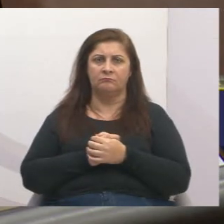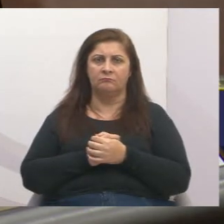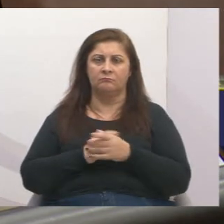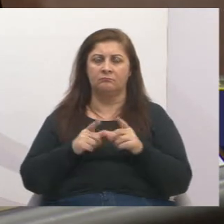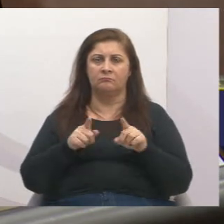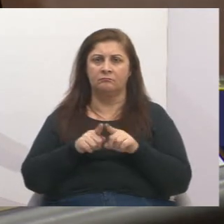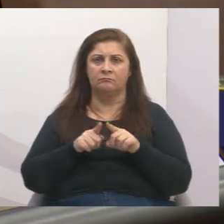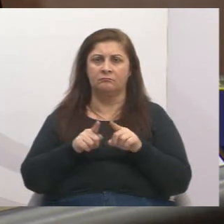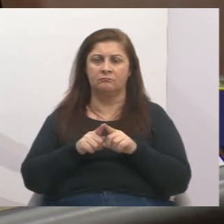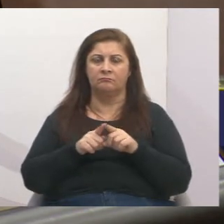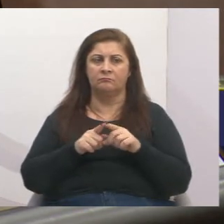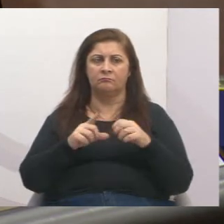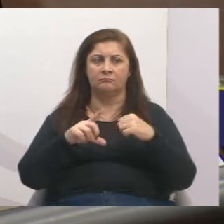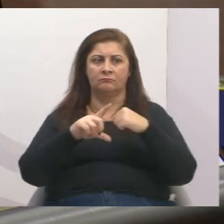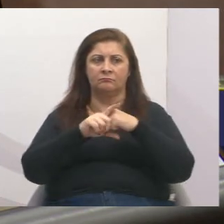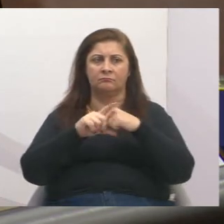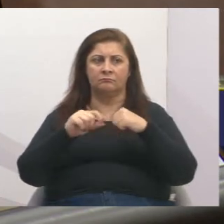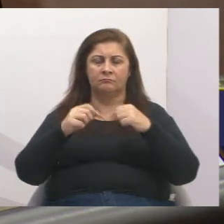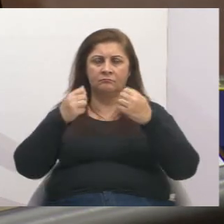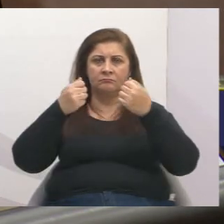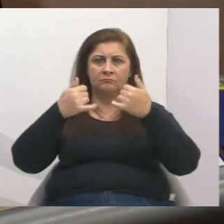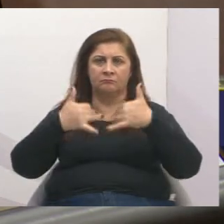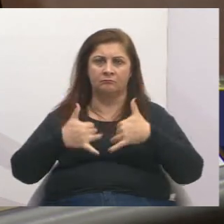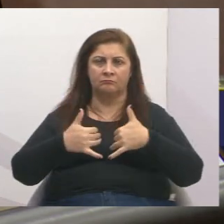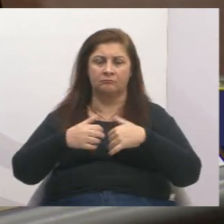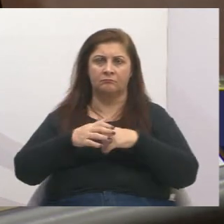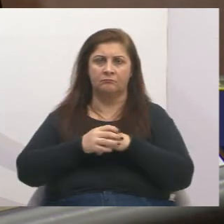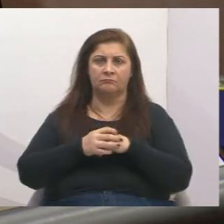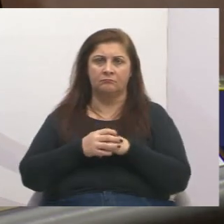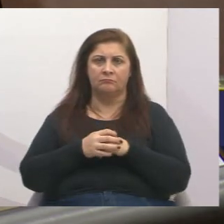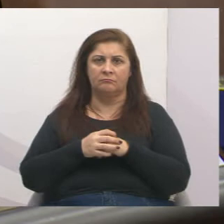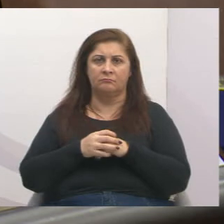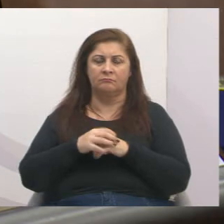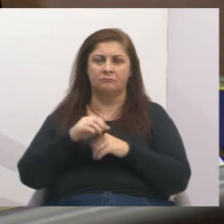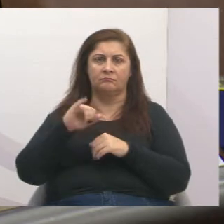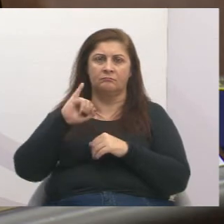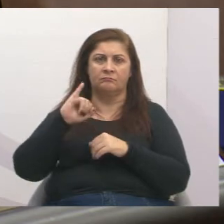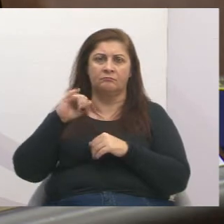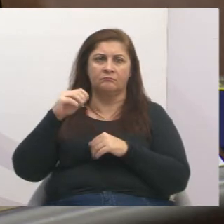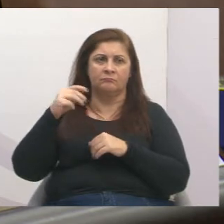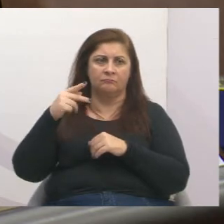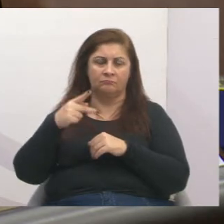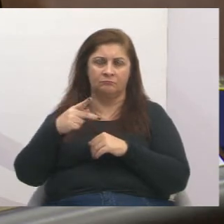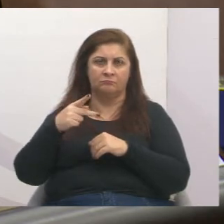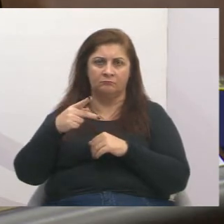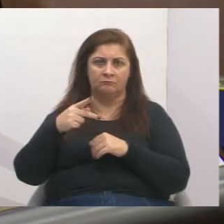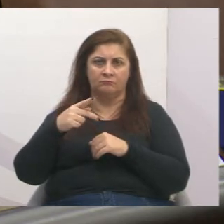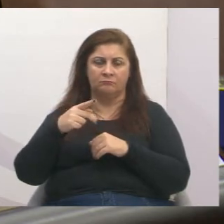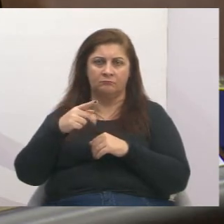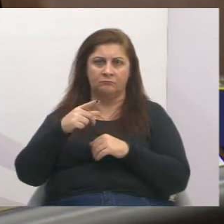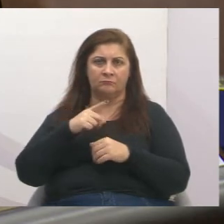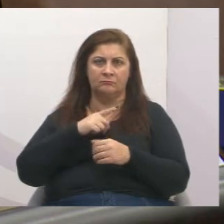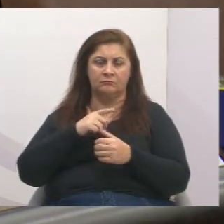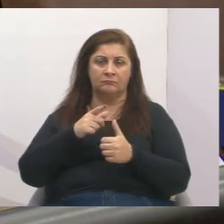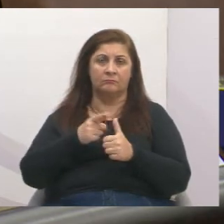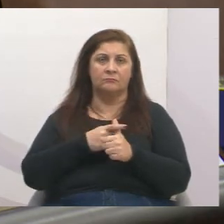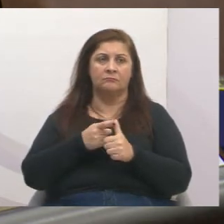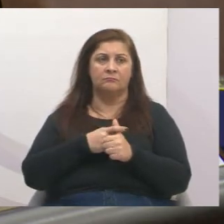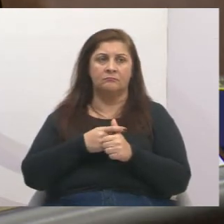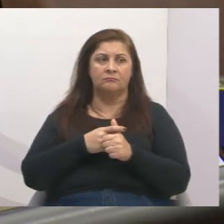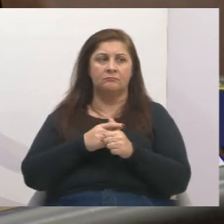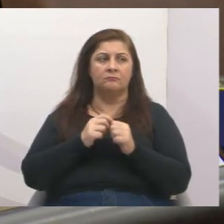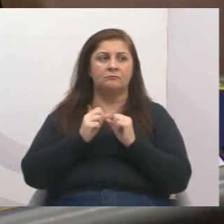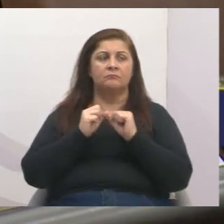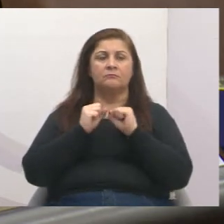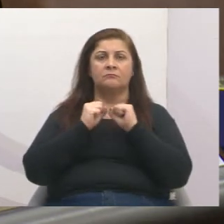porque o artigo da emenda diz que o instituto que estiver deficitário atuarialmente